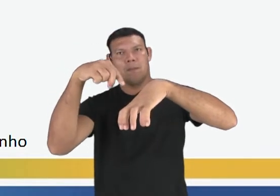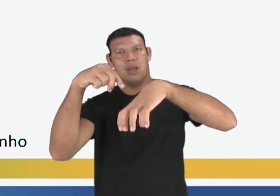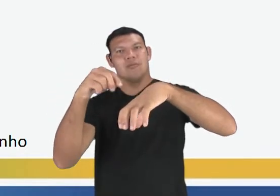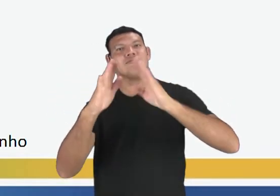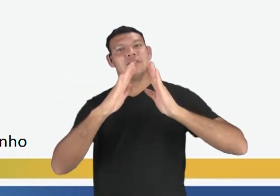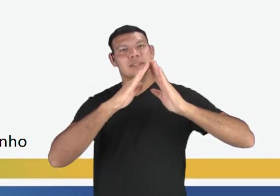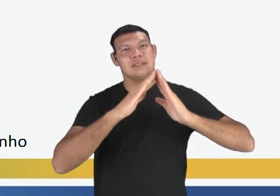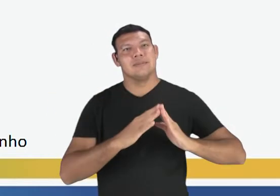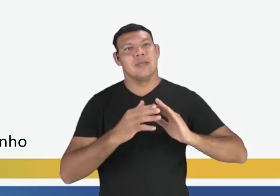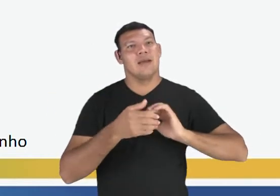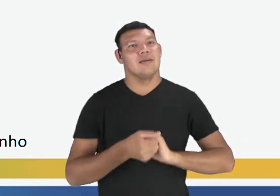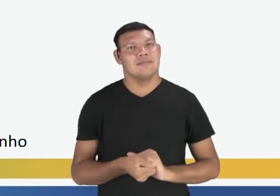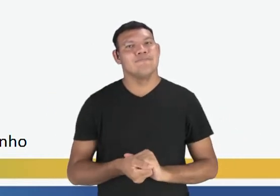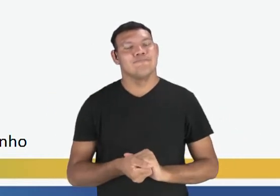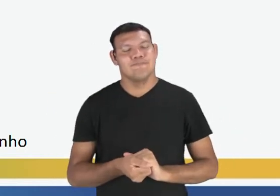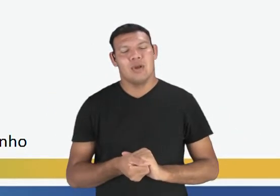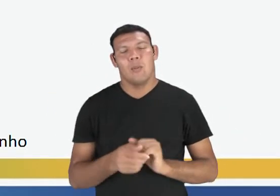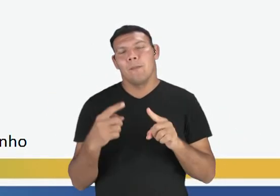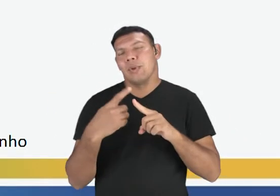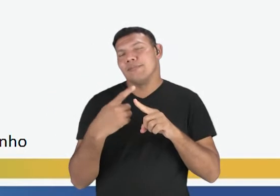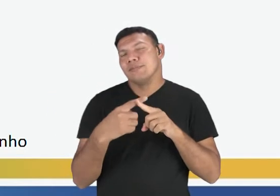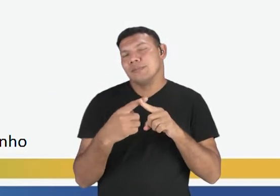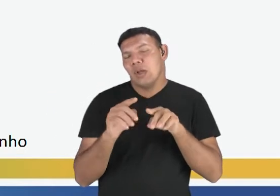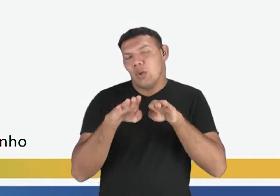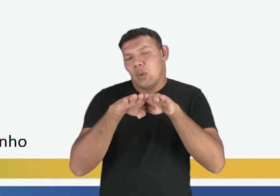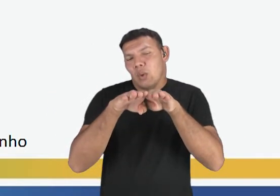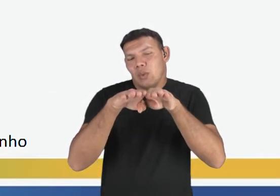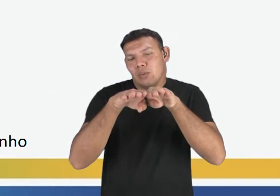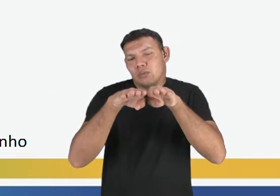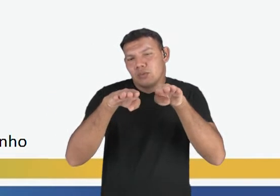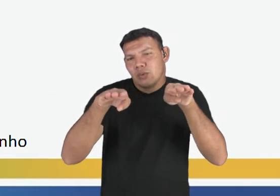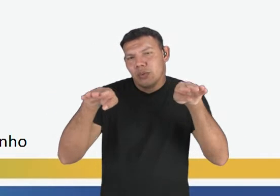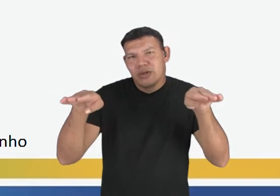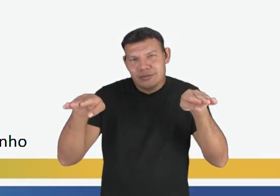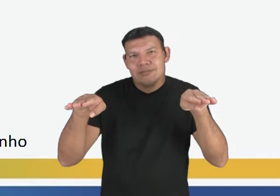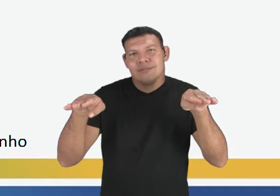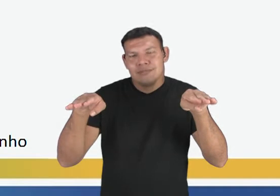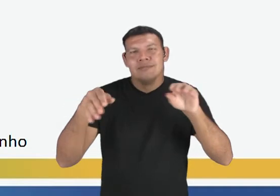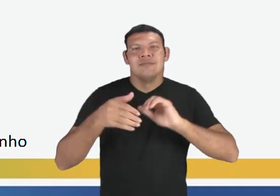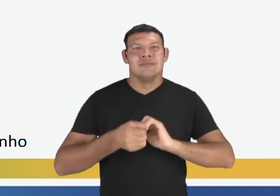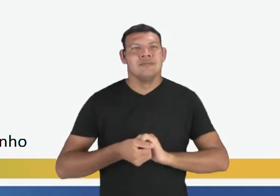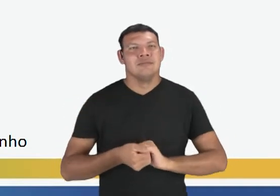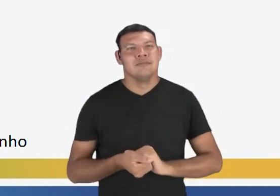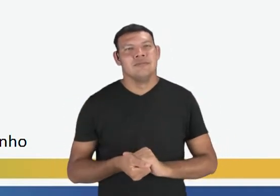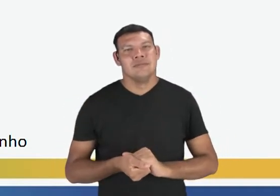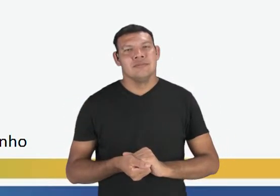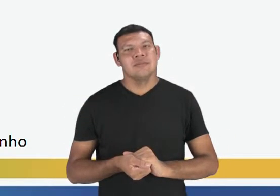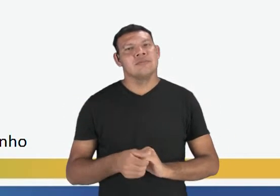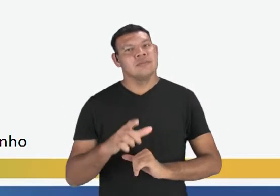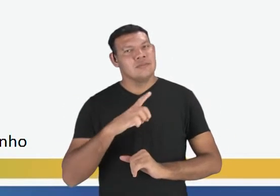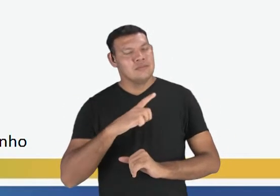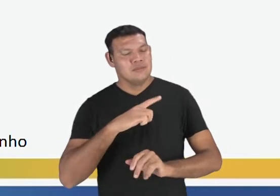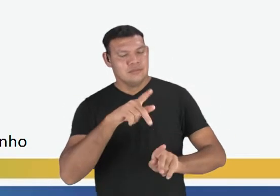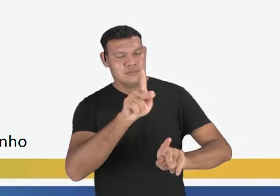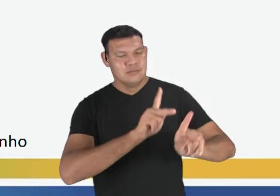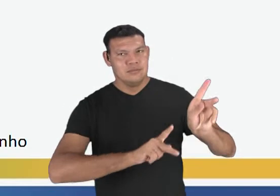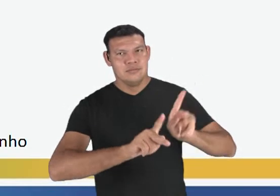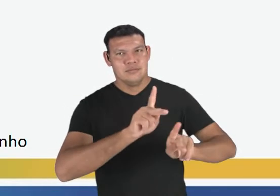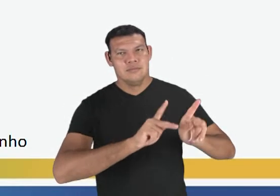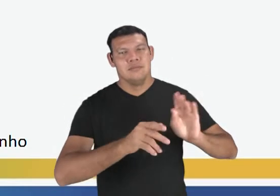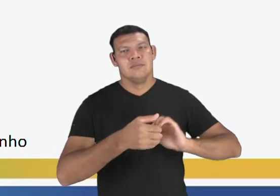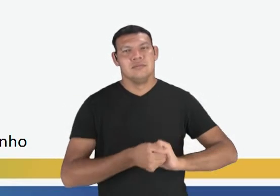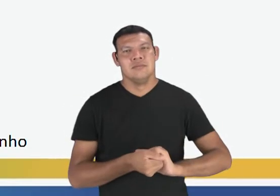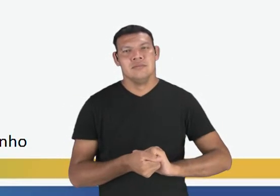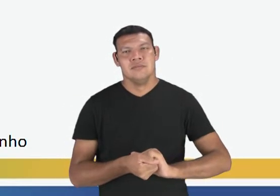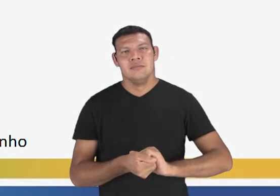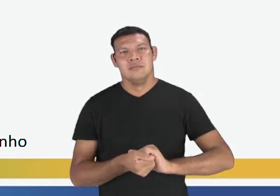estar exatamente na área plana, por não considerarem a Terra ser plana, então para eles esse povo era um